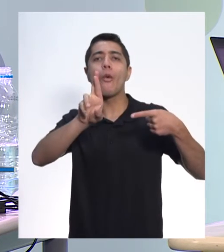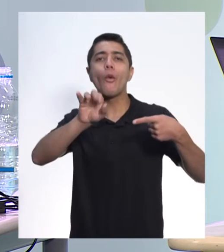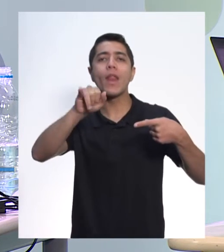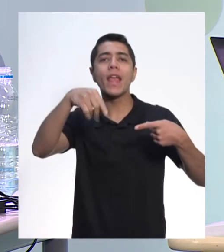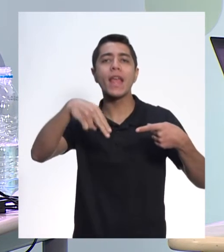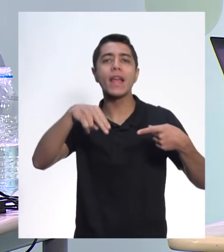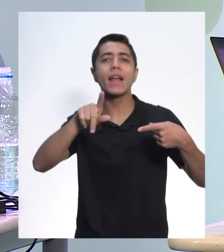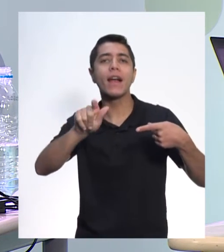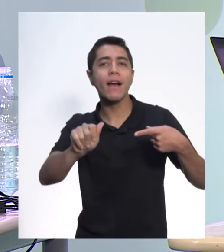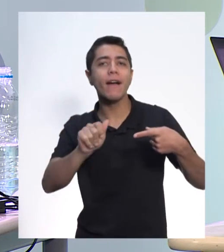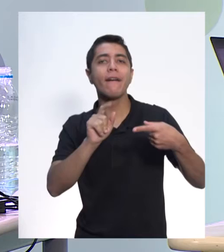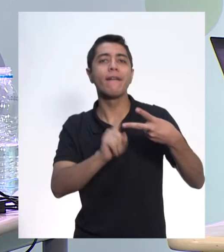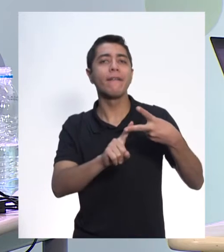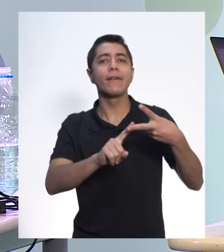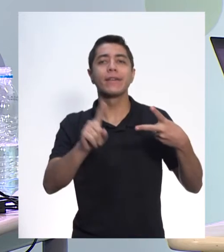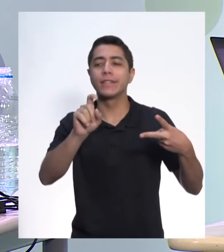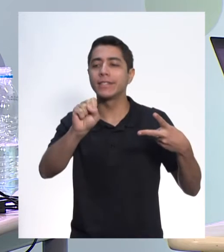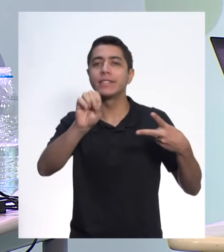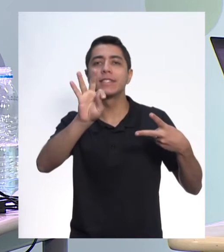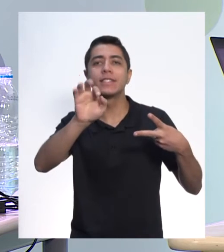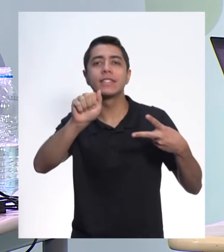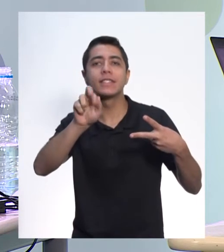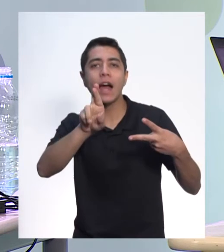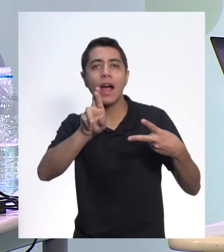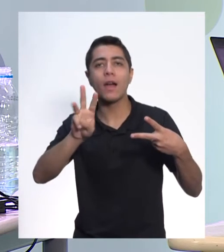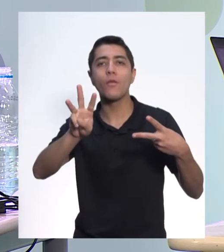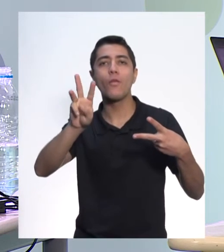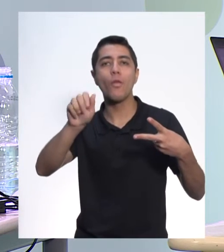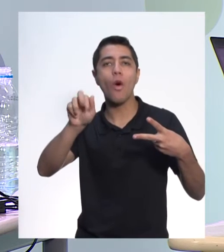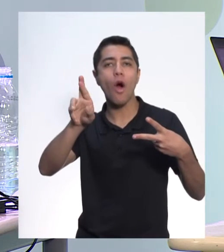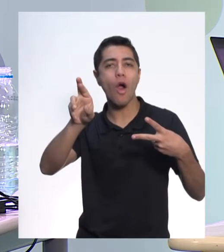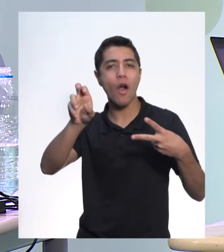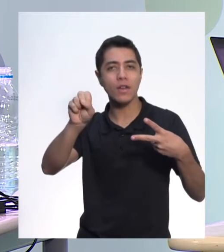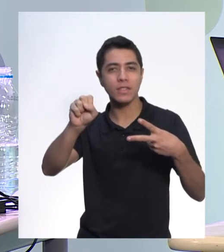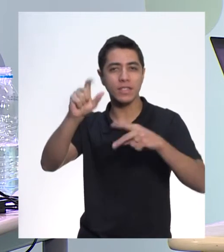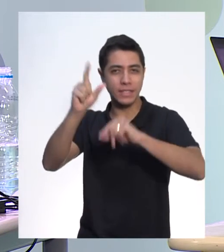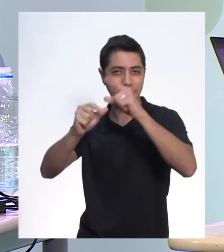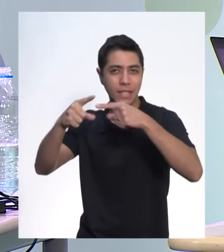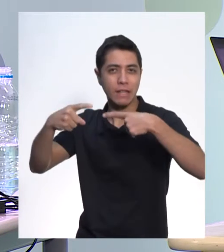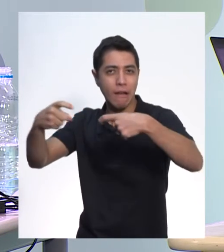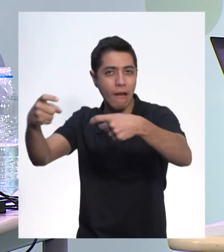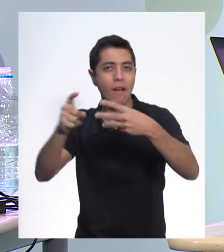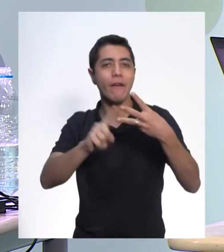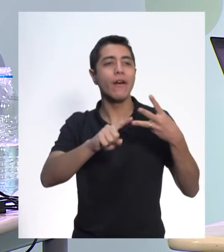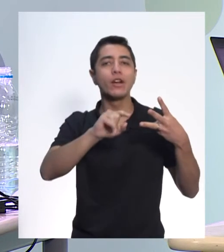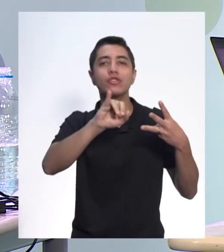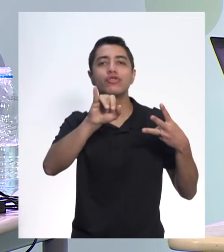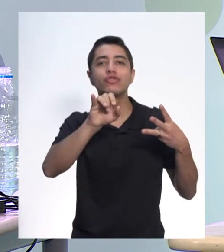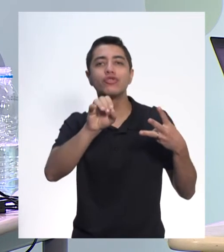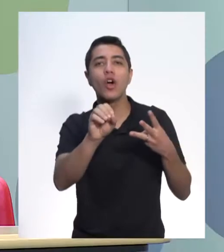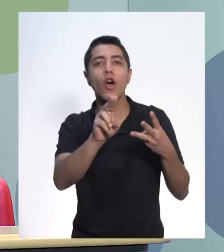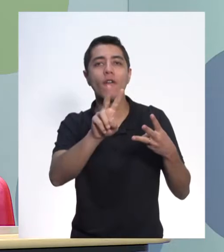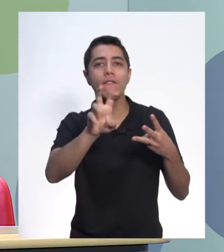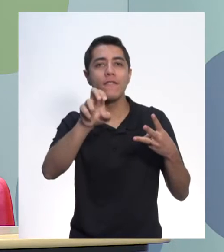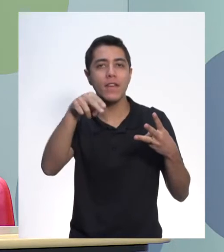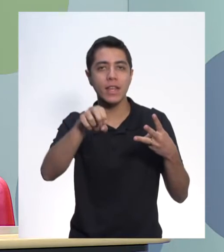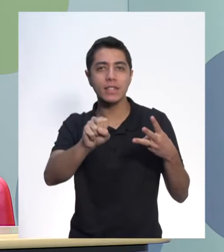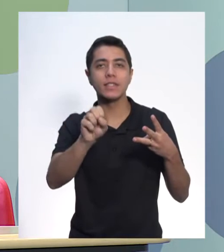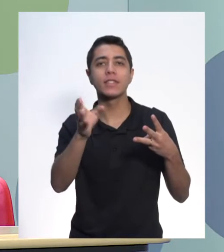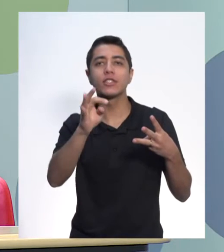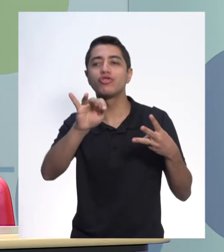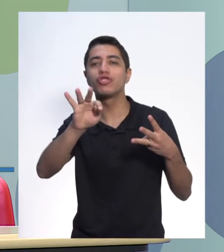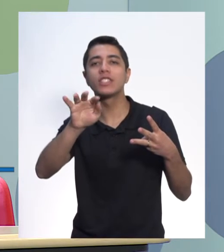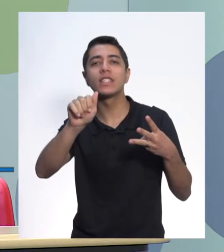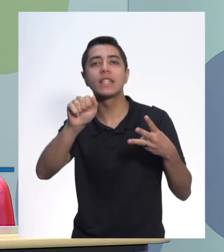Star Wars, Vingadores, Jovens Titãs e Arlequina. São várias histórias que